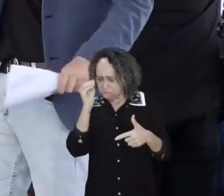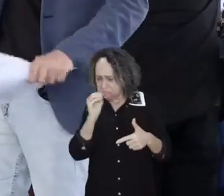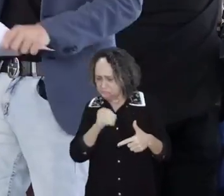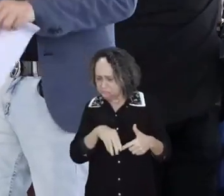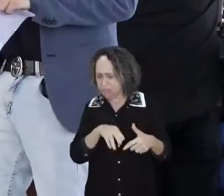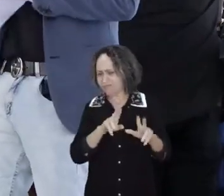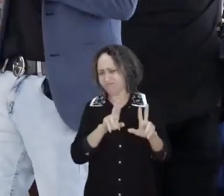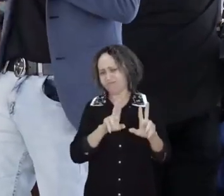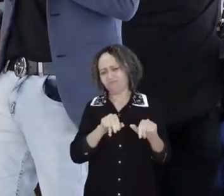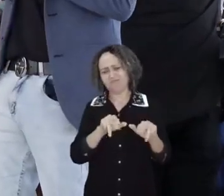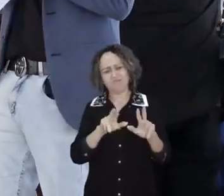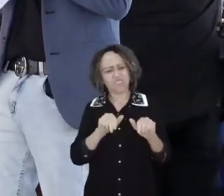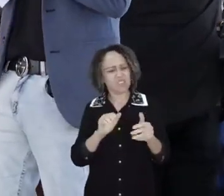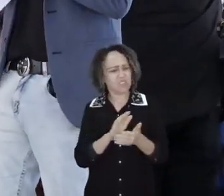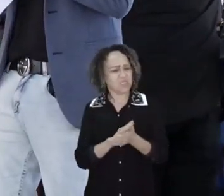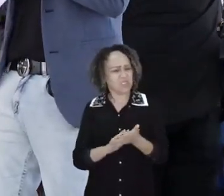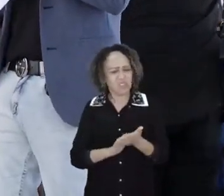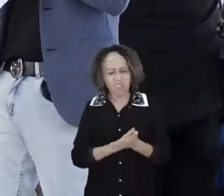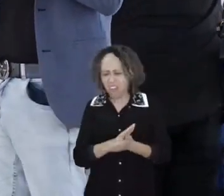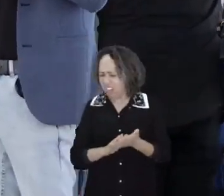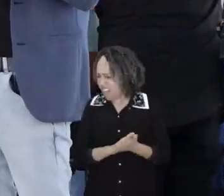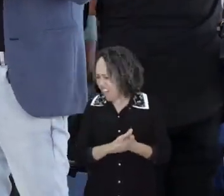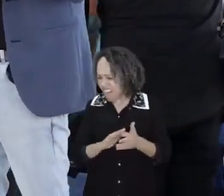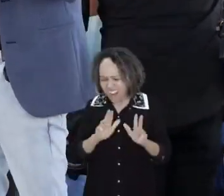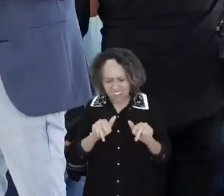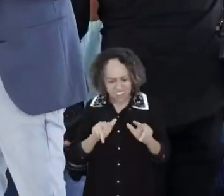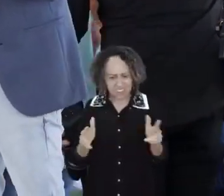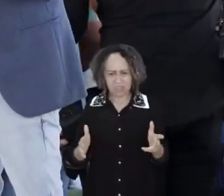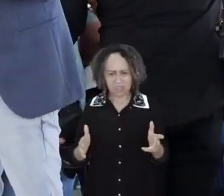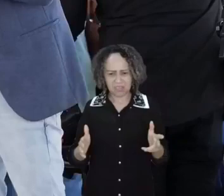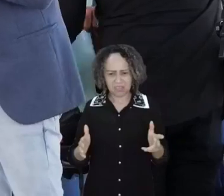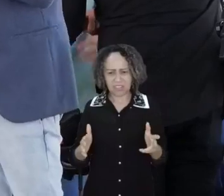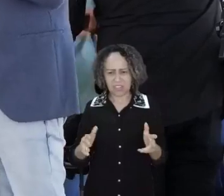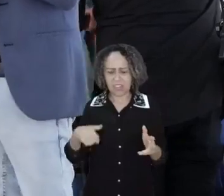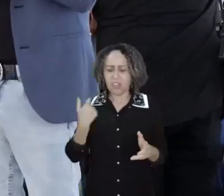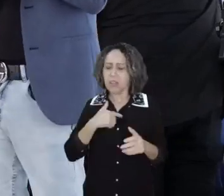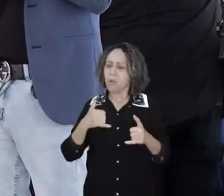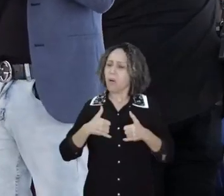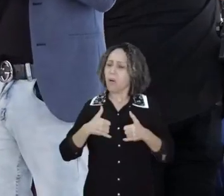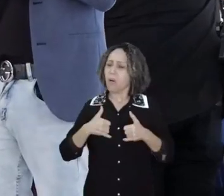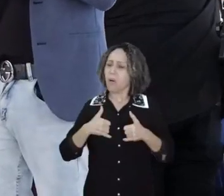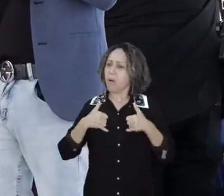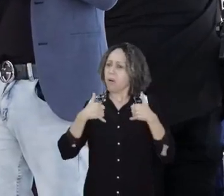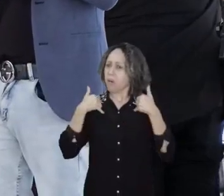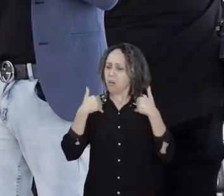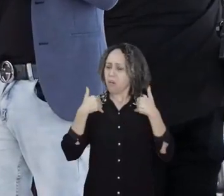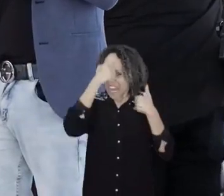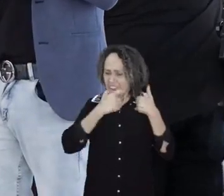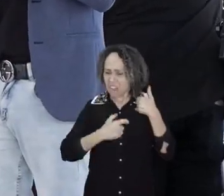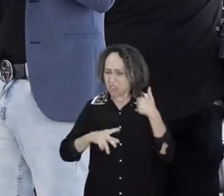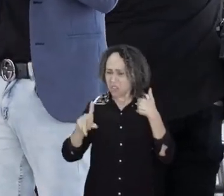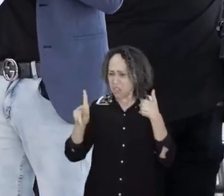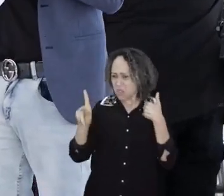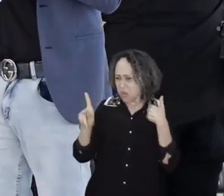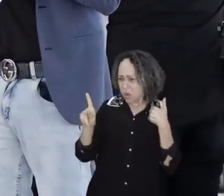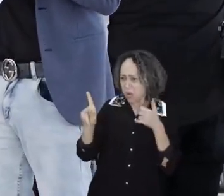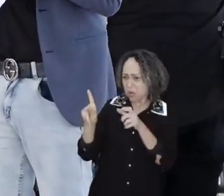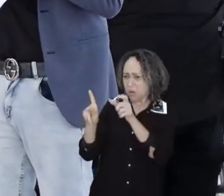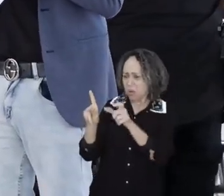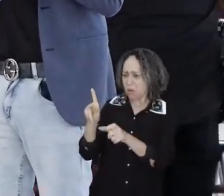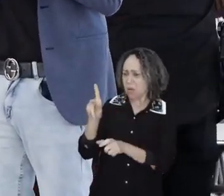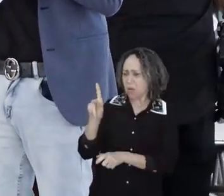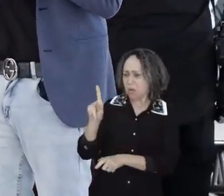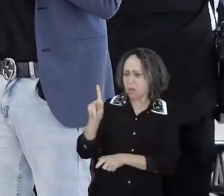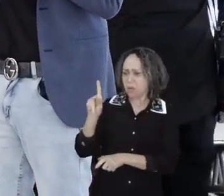do que nunca a gente tem orgulho de bater no peito e dizer: eu sou petista, sou de esquerda. Eu quero chamar